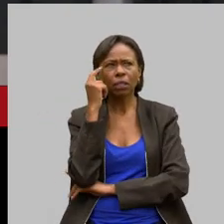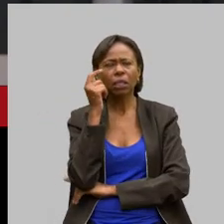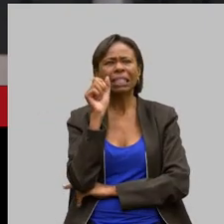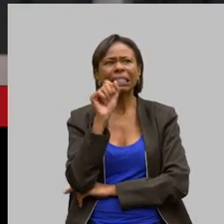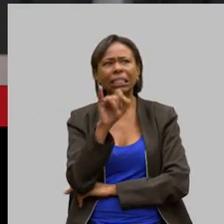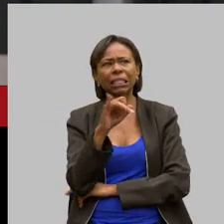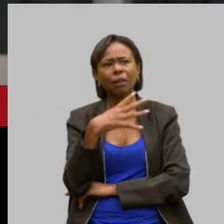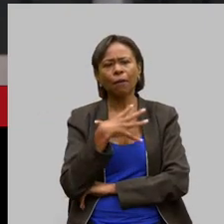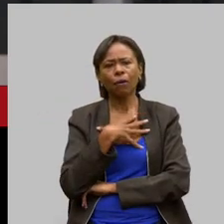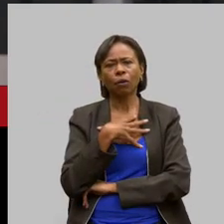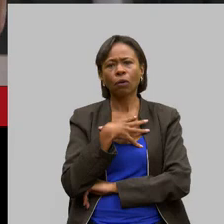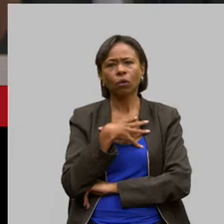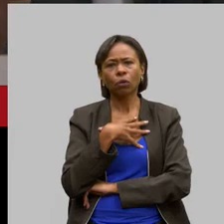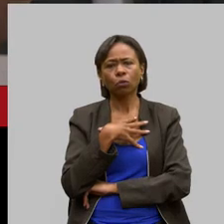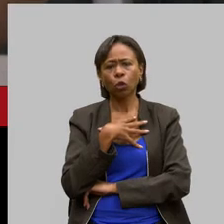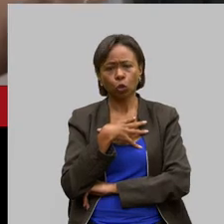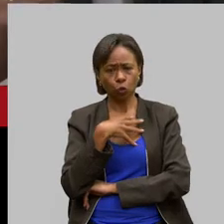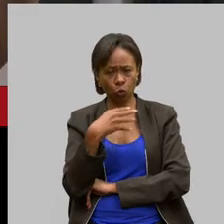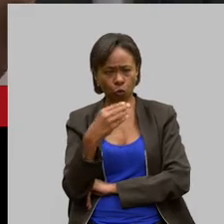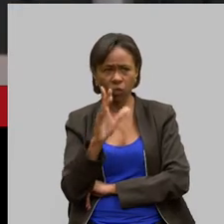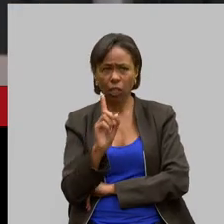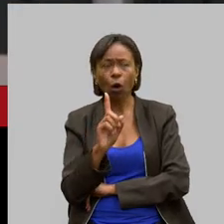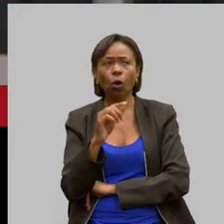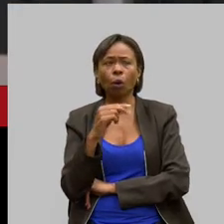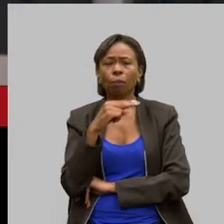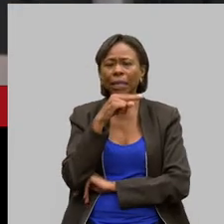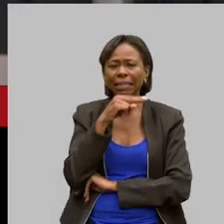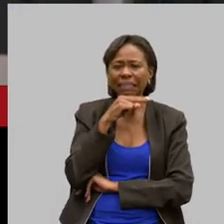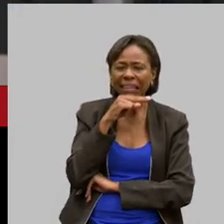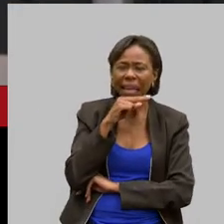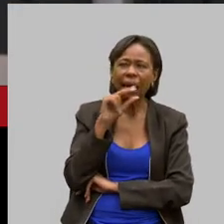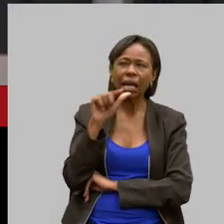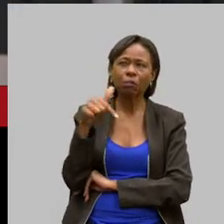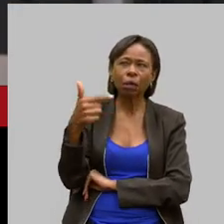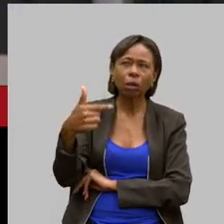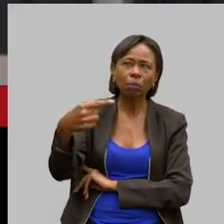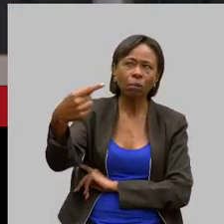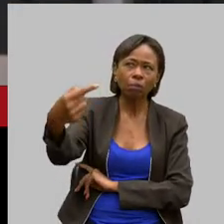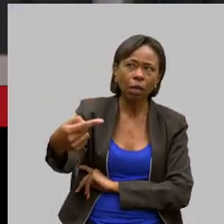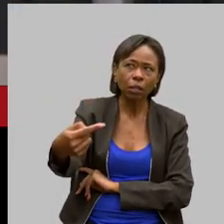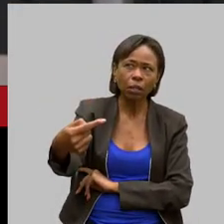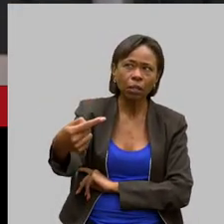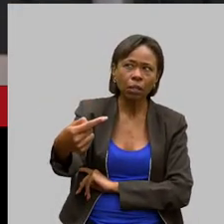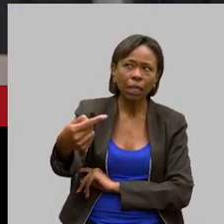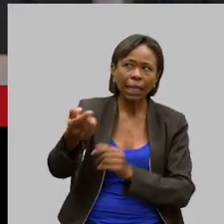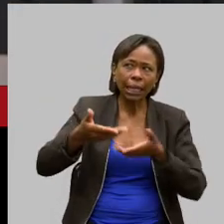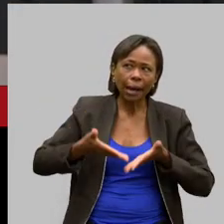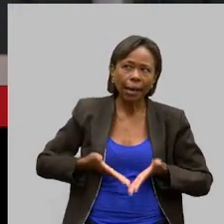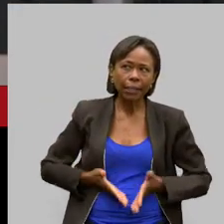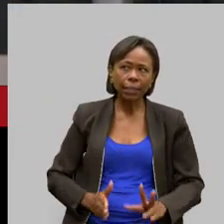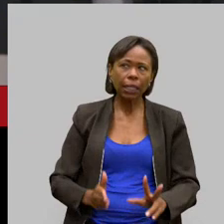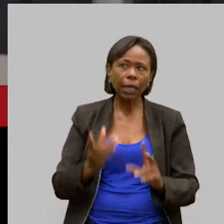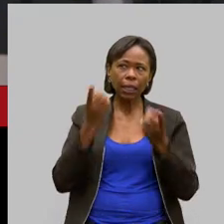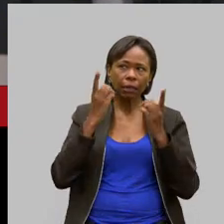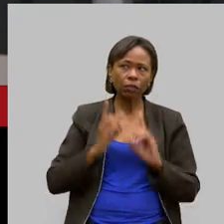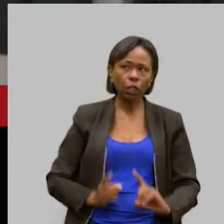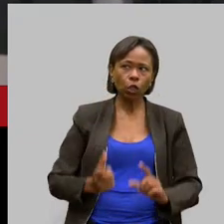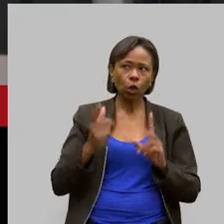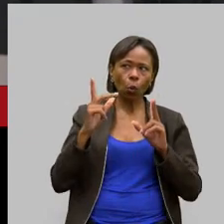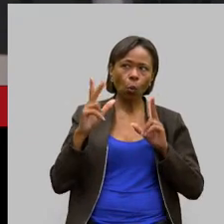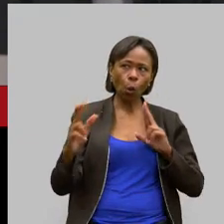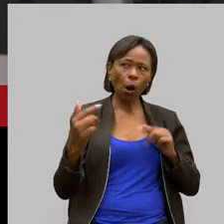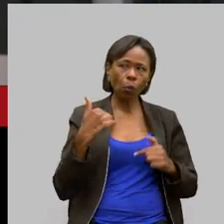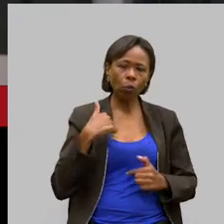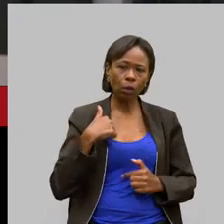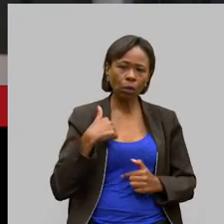meus netos meus filhos meus netos meus bisnetos meus tataranetos for que nem eu eh eu sou